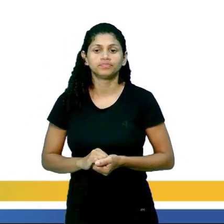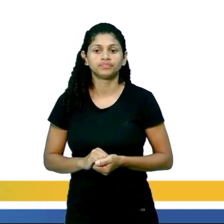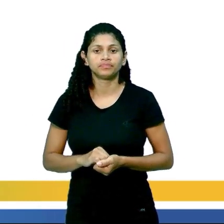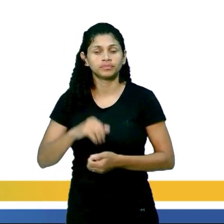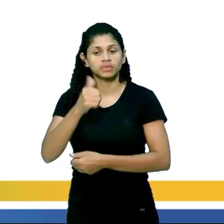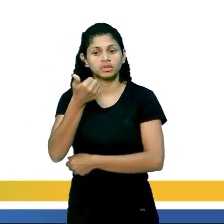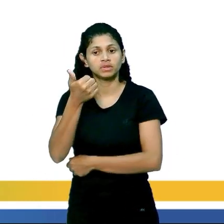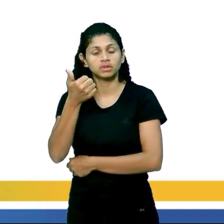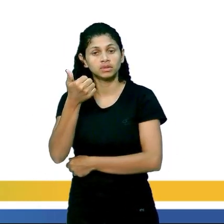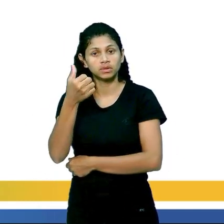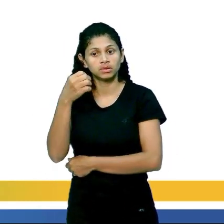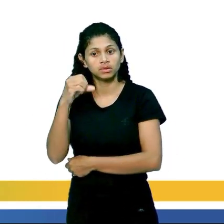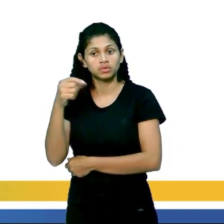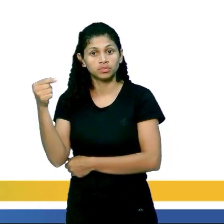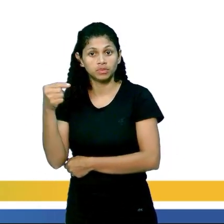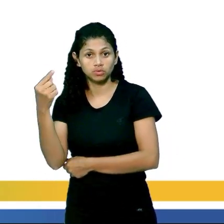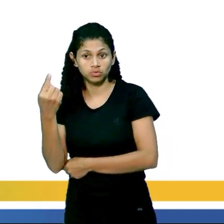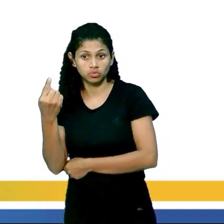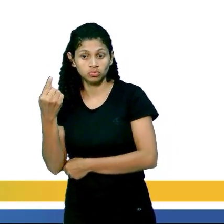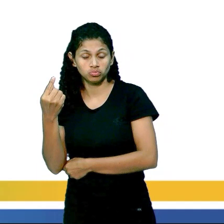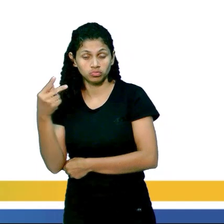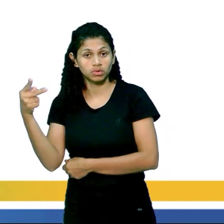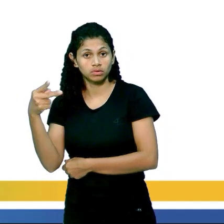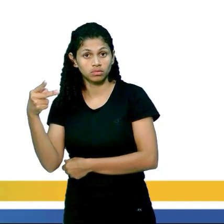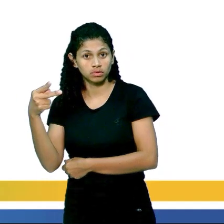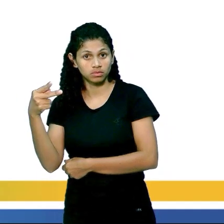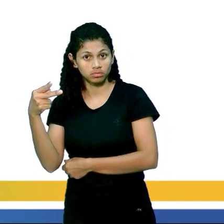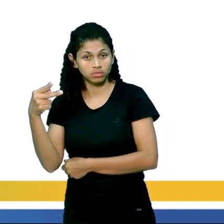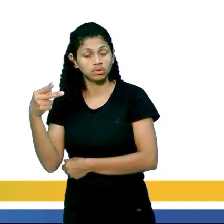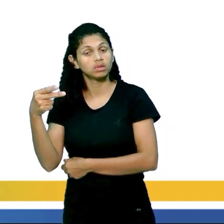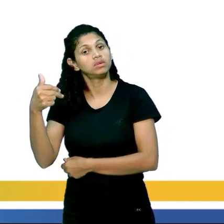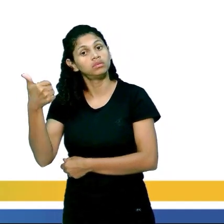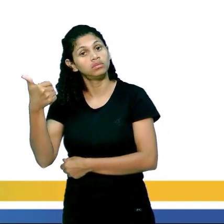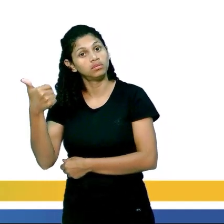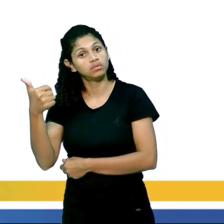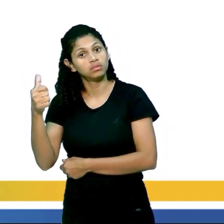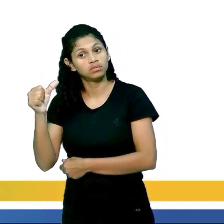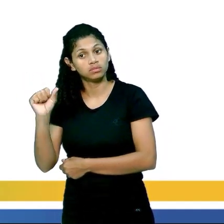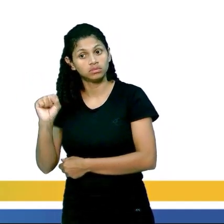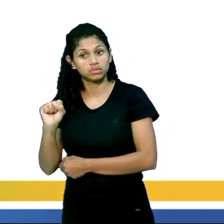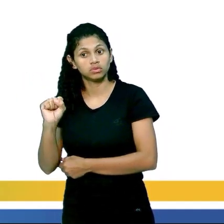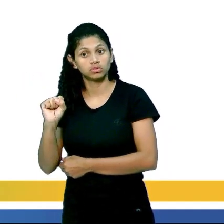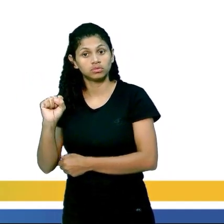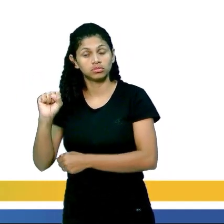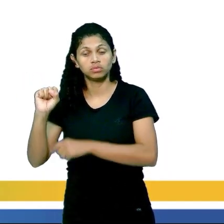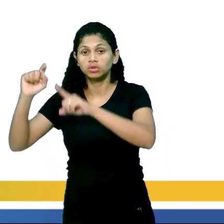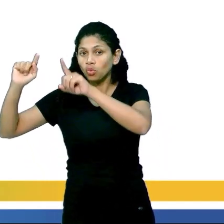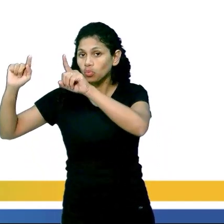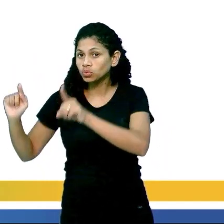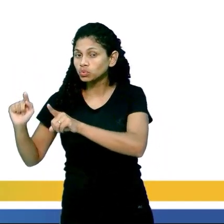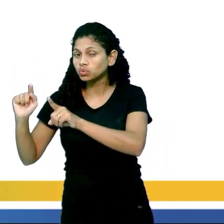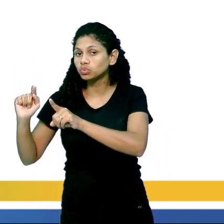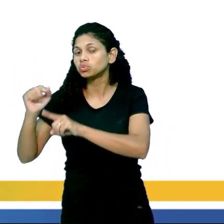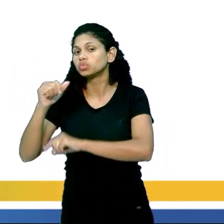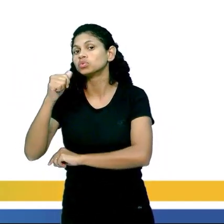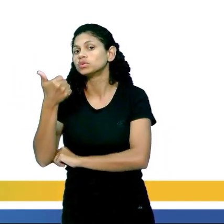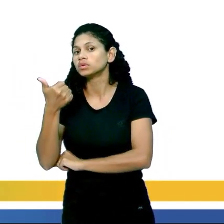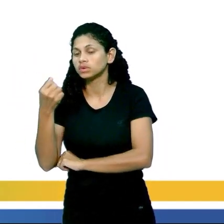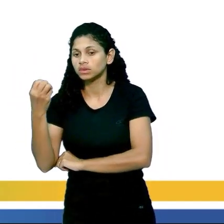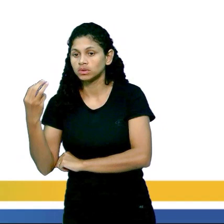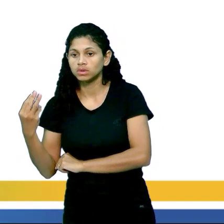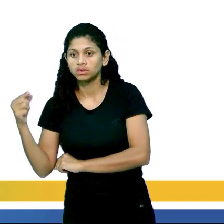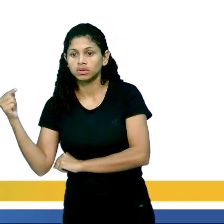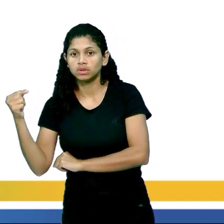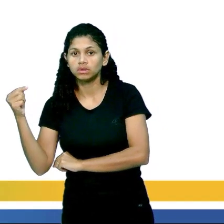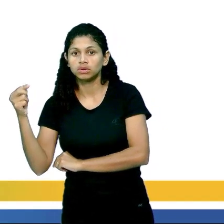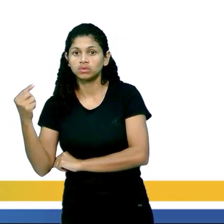19 menos 1 vai ser igual a 18 e vai ficar 13 menos 1 vezes R, ok? É o que nós temos